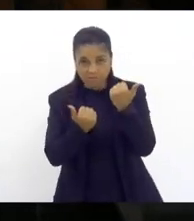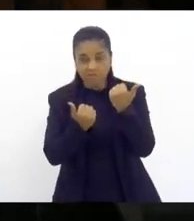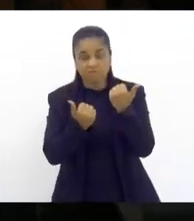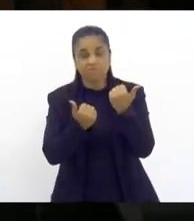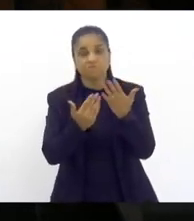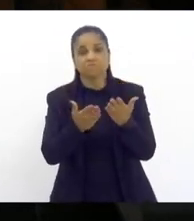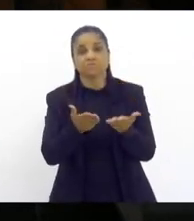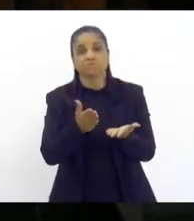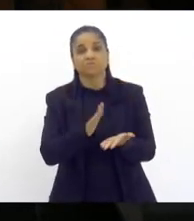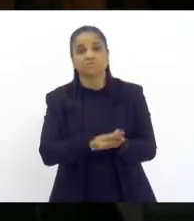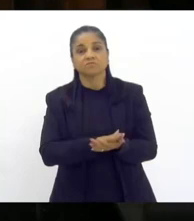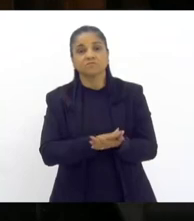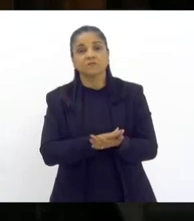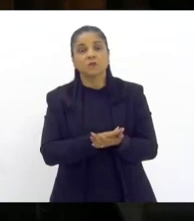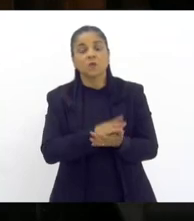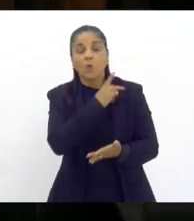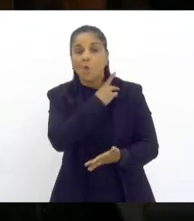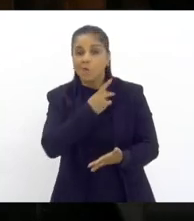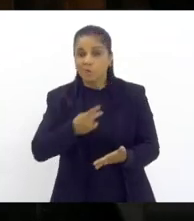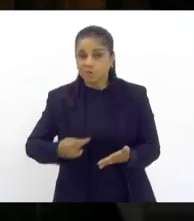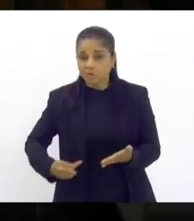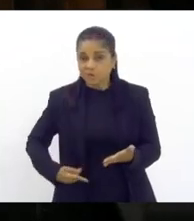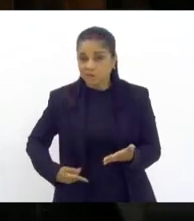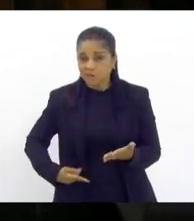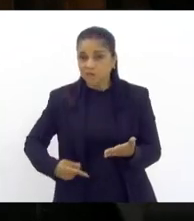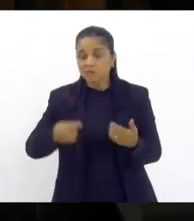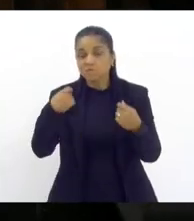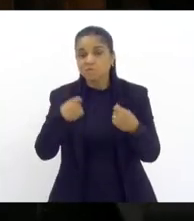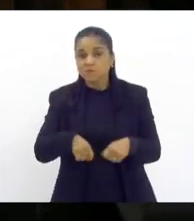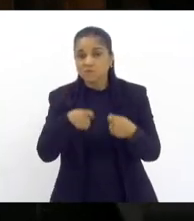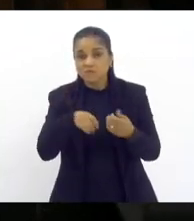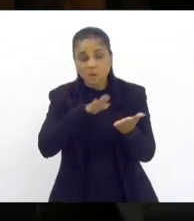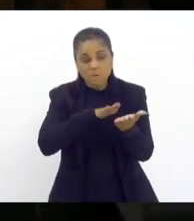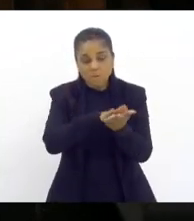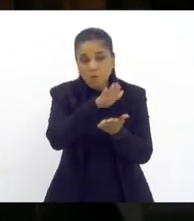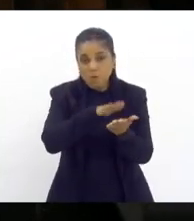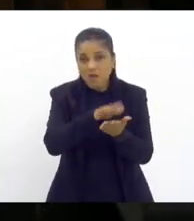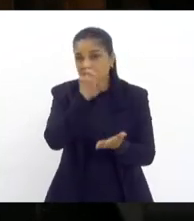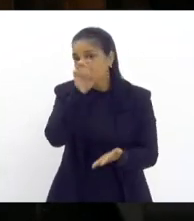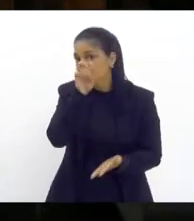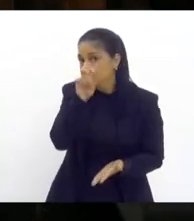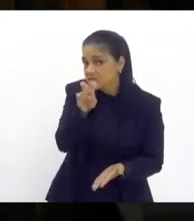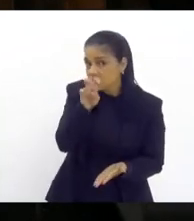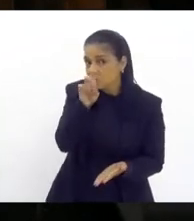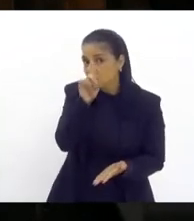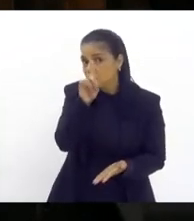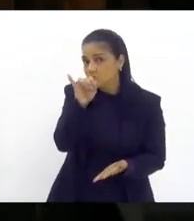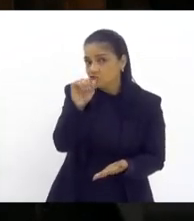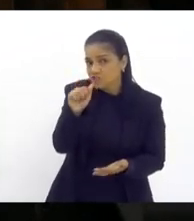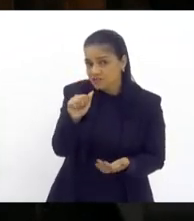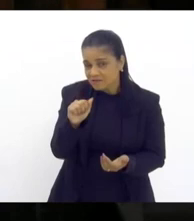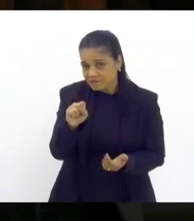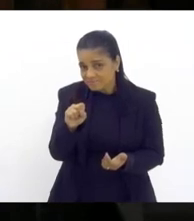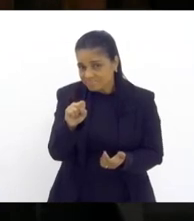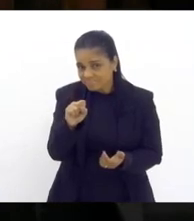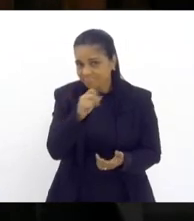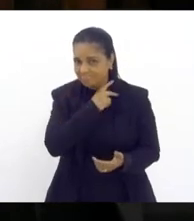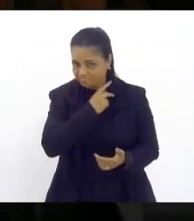O presidente tem que publicar em 5 dias. Viu, senhor